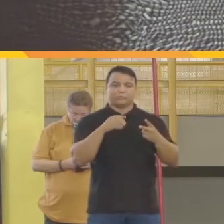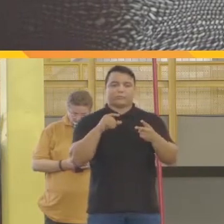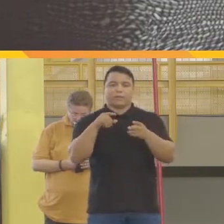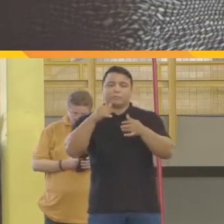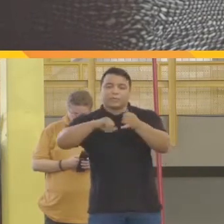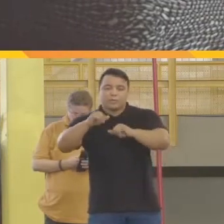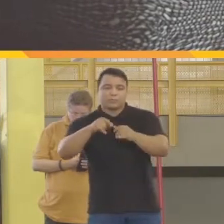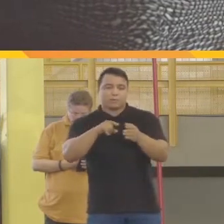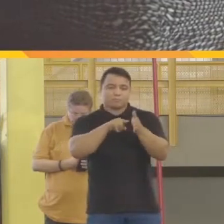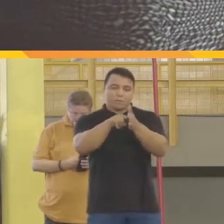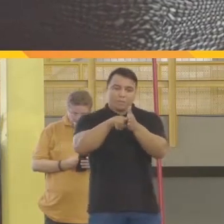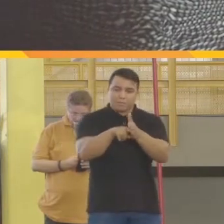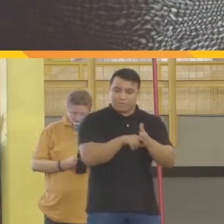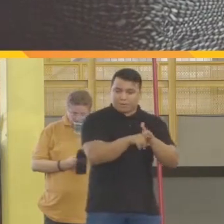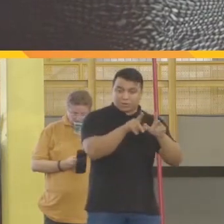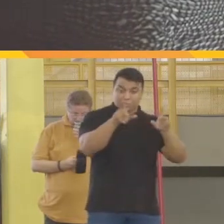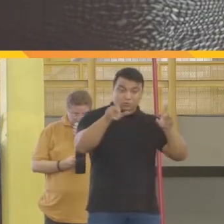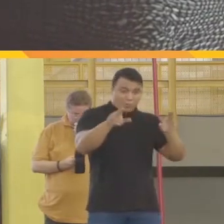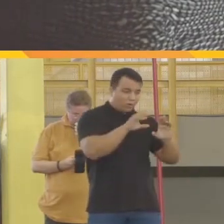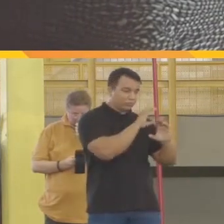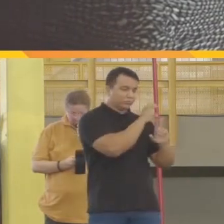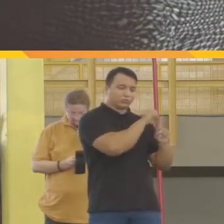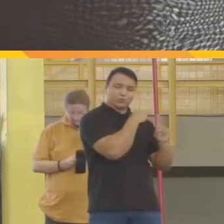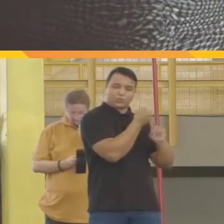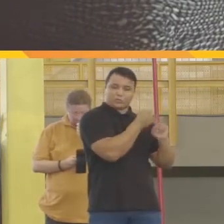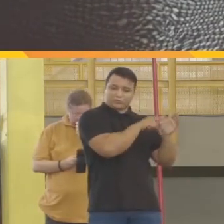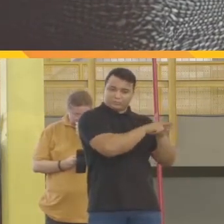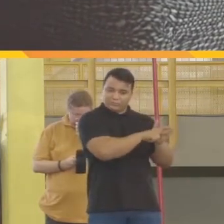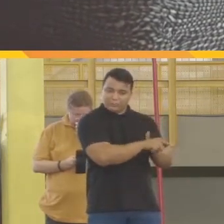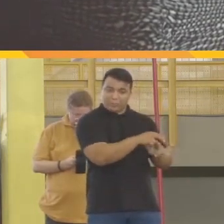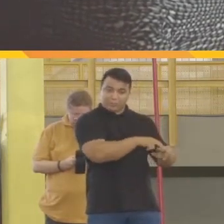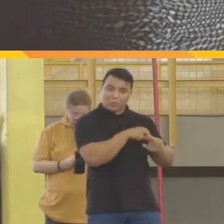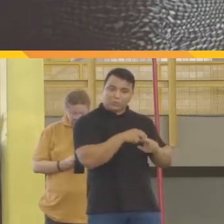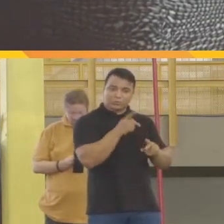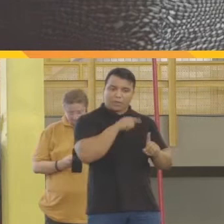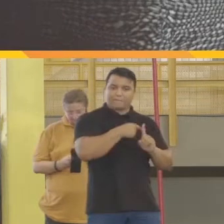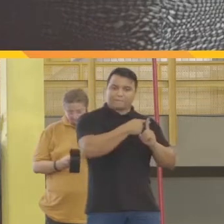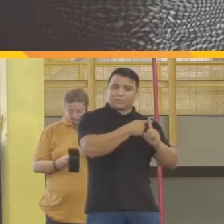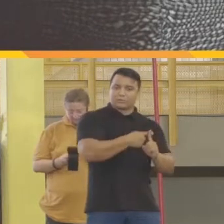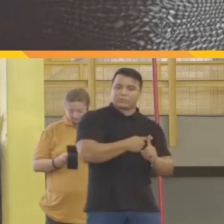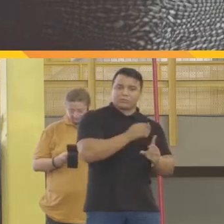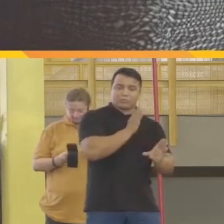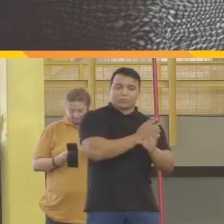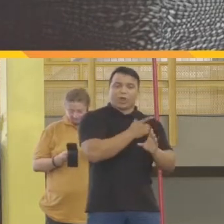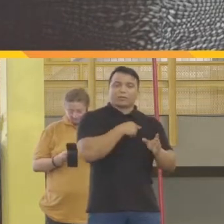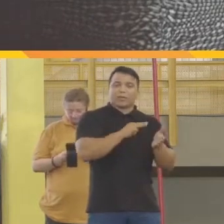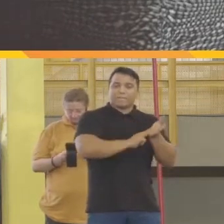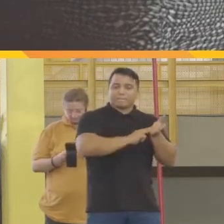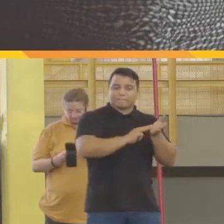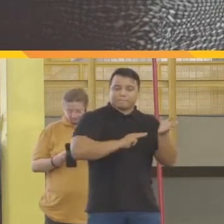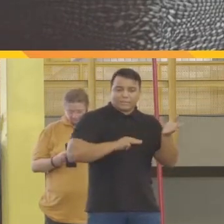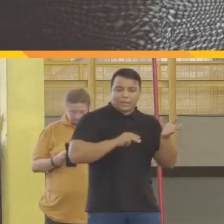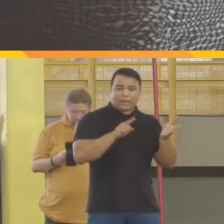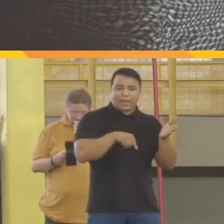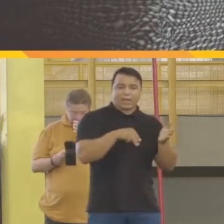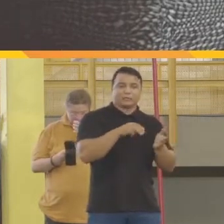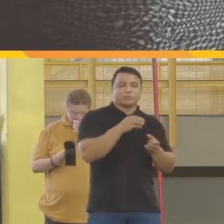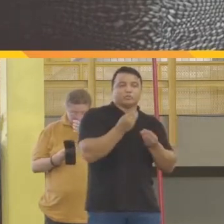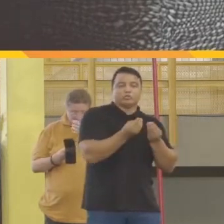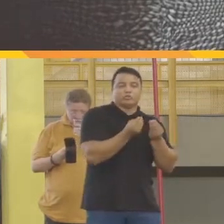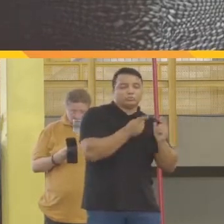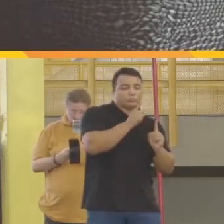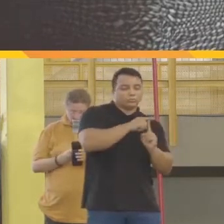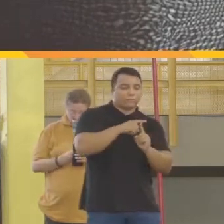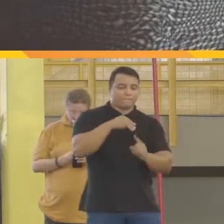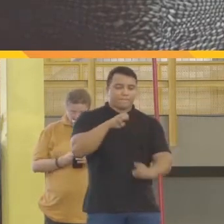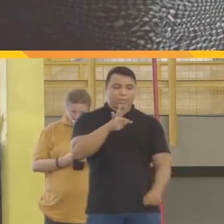de investigação. E foi exatamente por isso que ele acabou criando o positivismo, se transformando num instrumento de